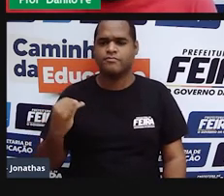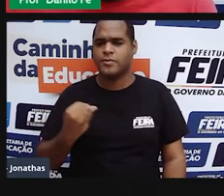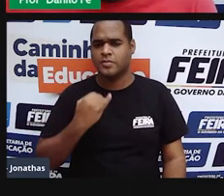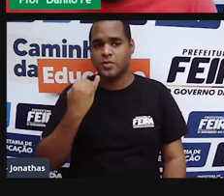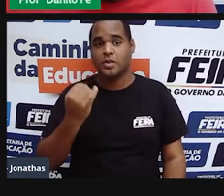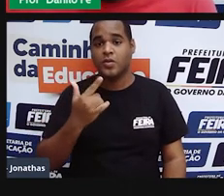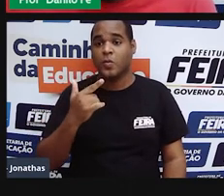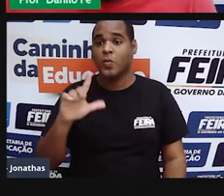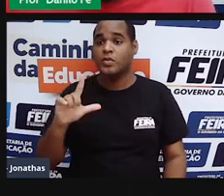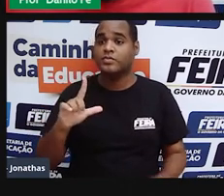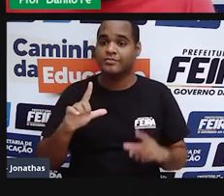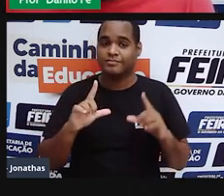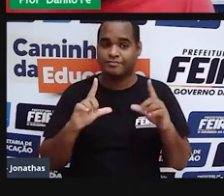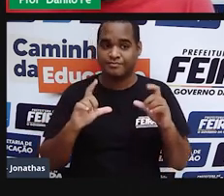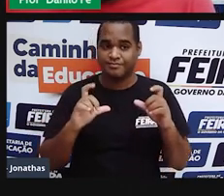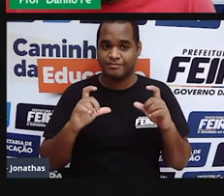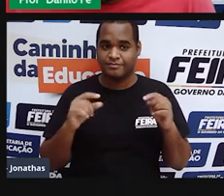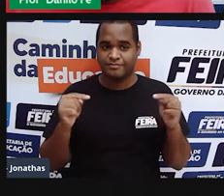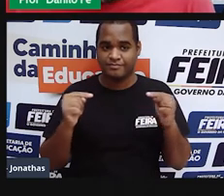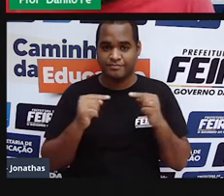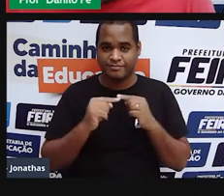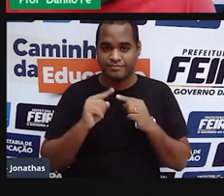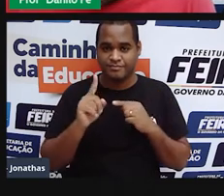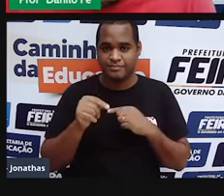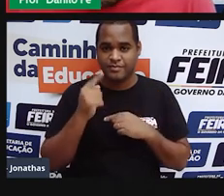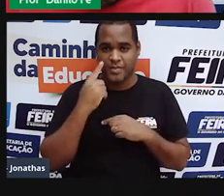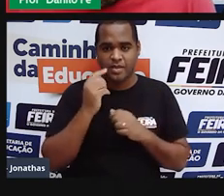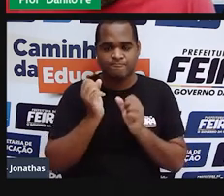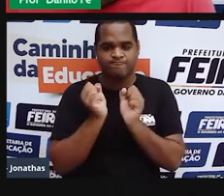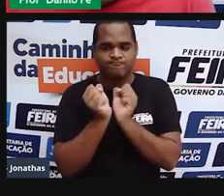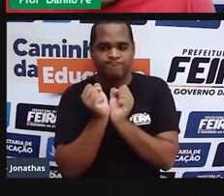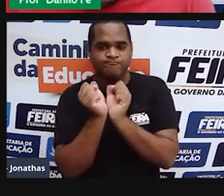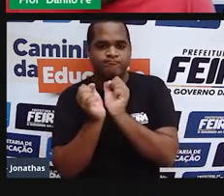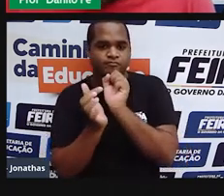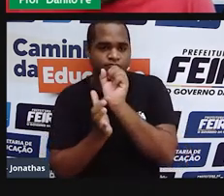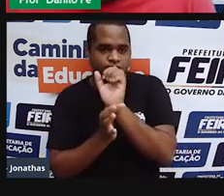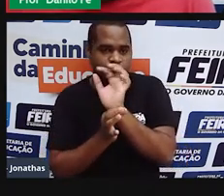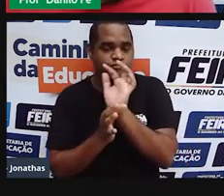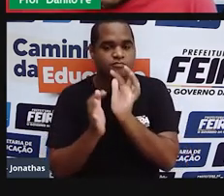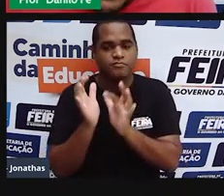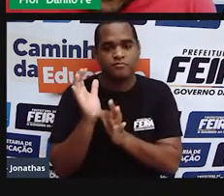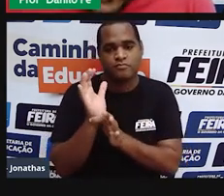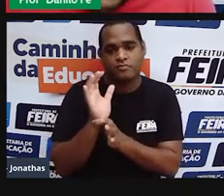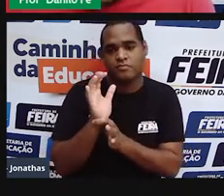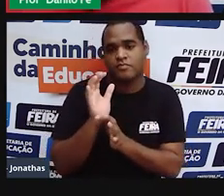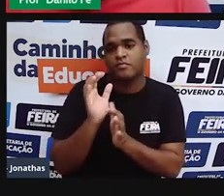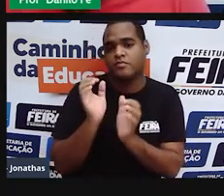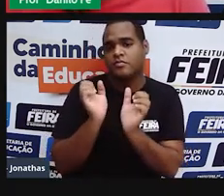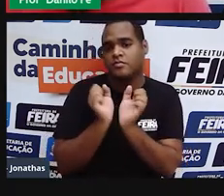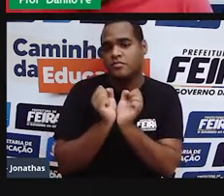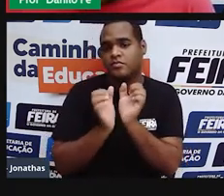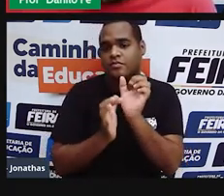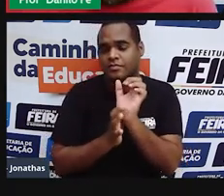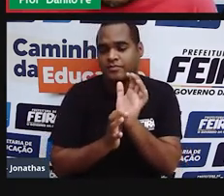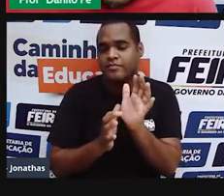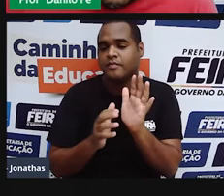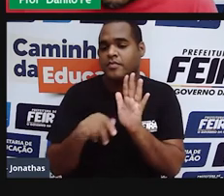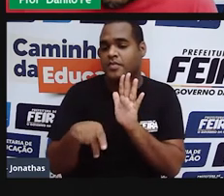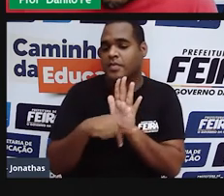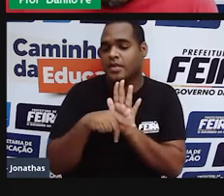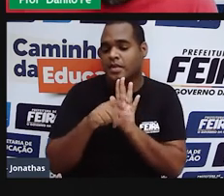o outro elemento é a classificação escravo muitos negros Livres escravos